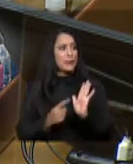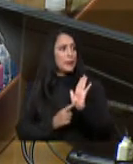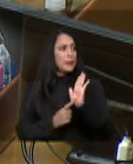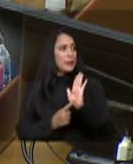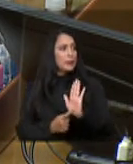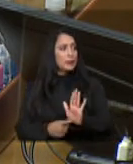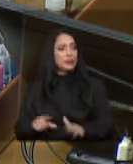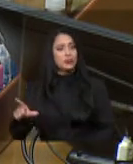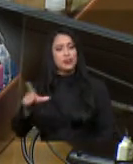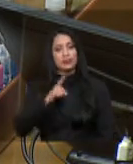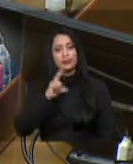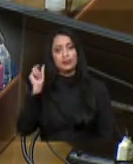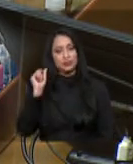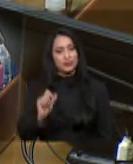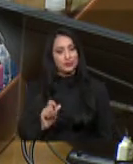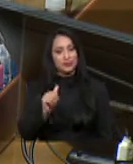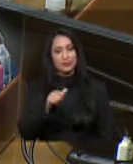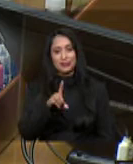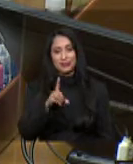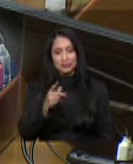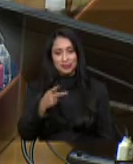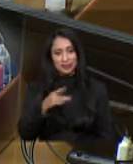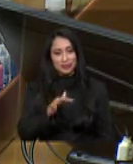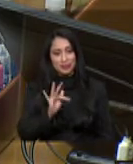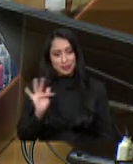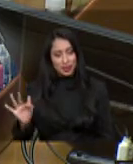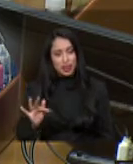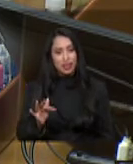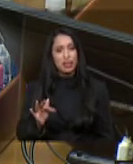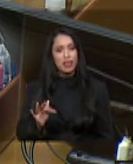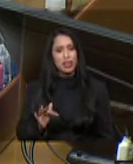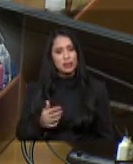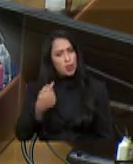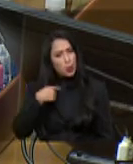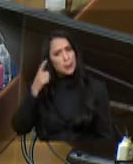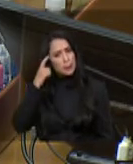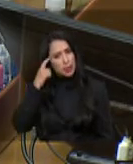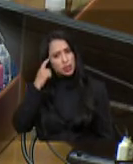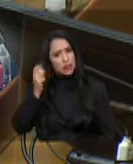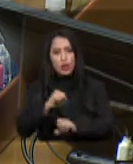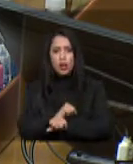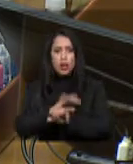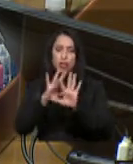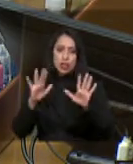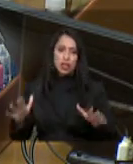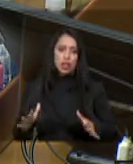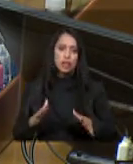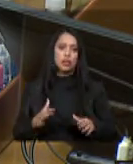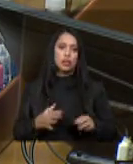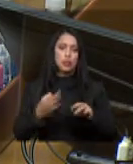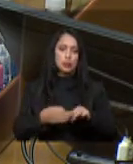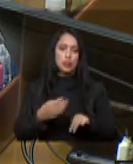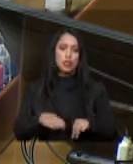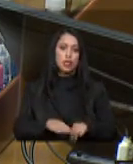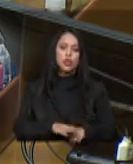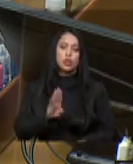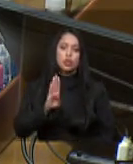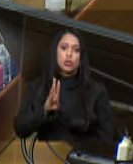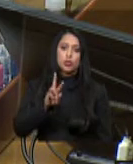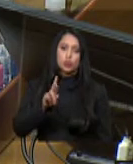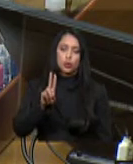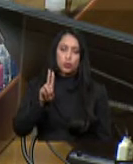voto na ADPF 760, eu espero que tenha ficado claro, aliás, o ministro Bruno Bianco, de